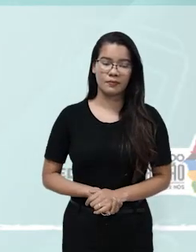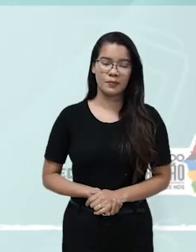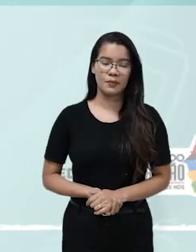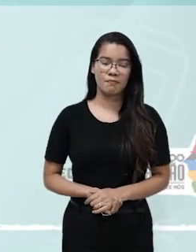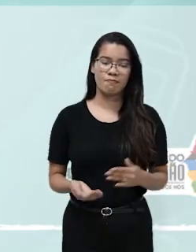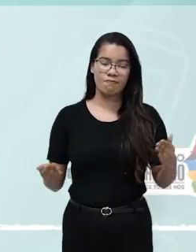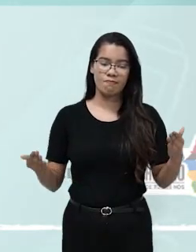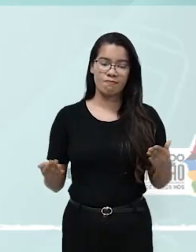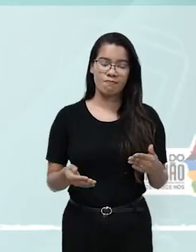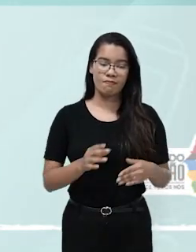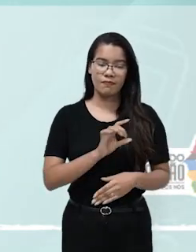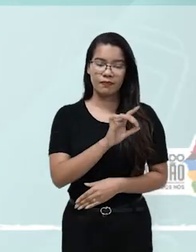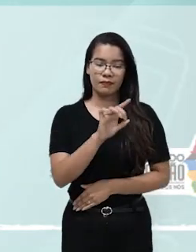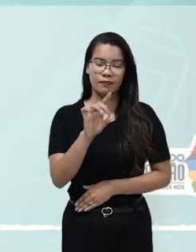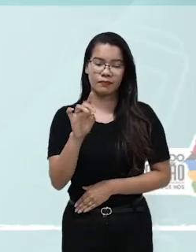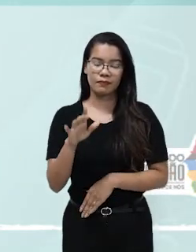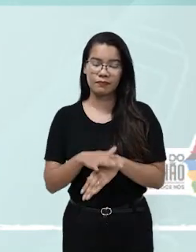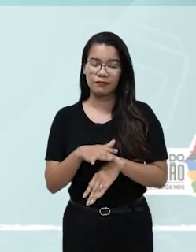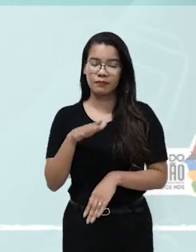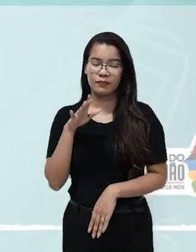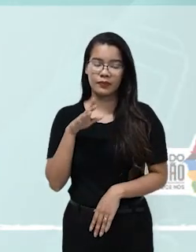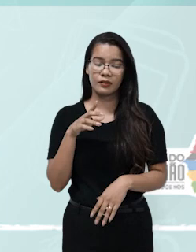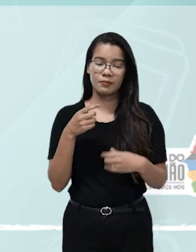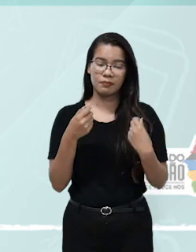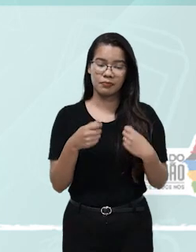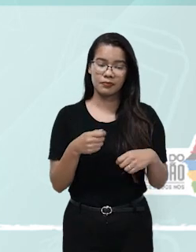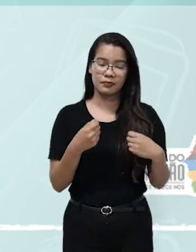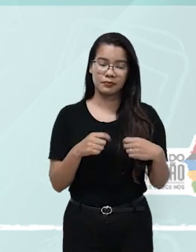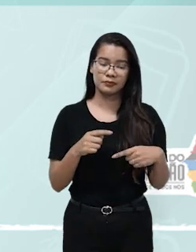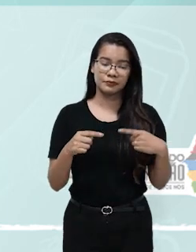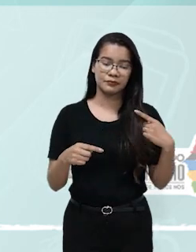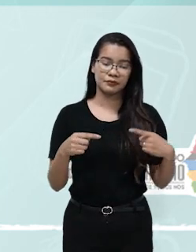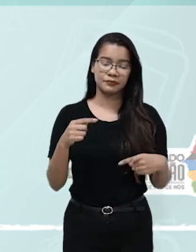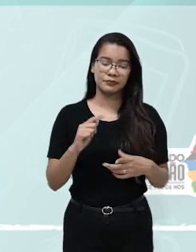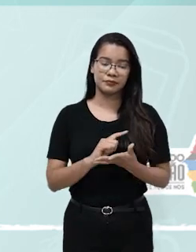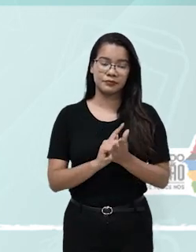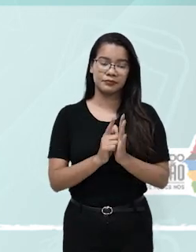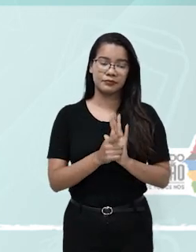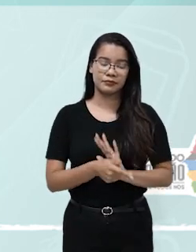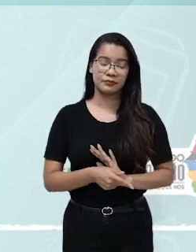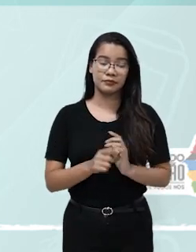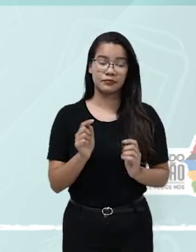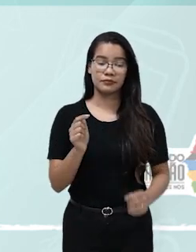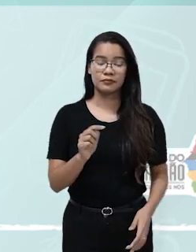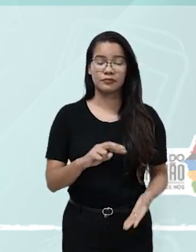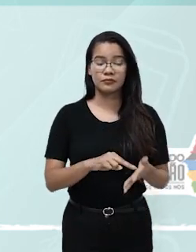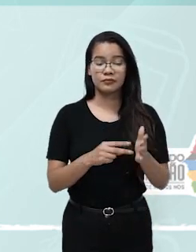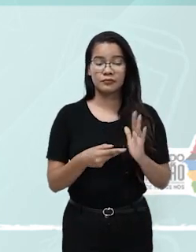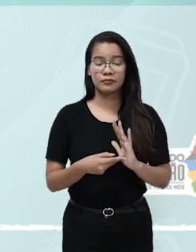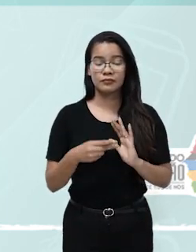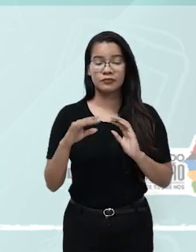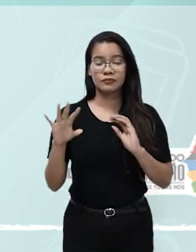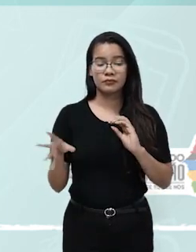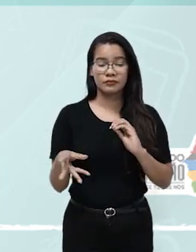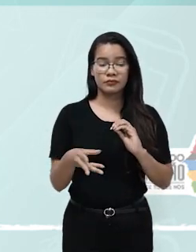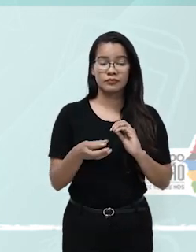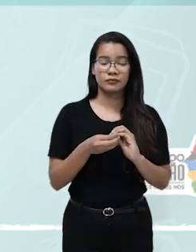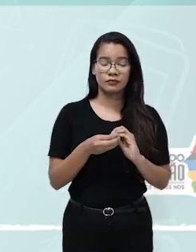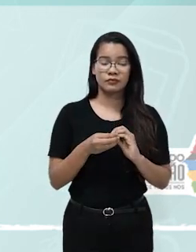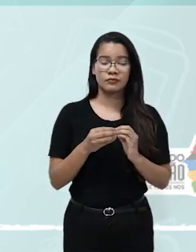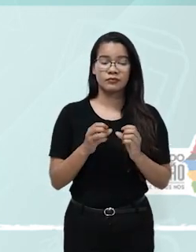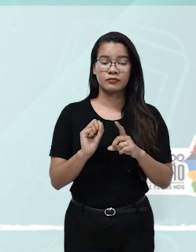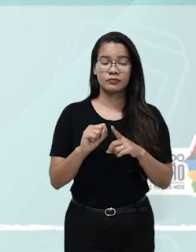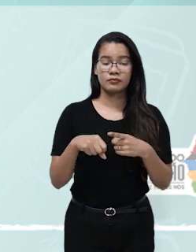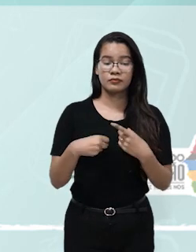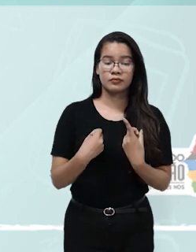Na atualidade, cada vez mais exige-se o domínio dos gêneros. Isso significa que a inclusão social